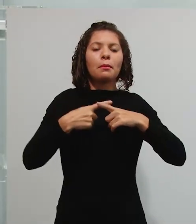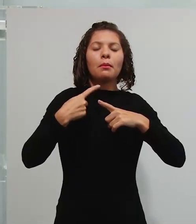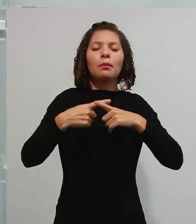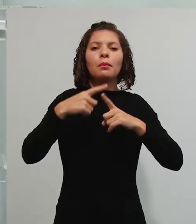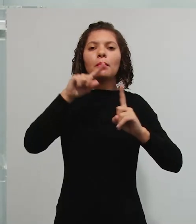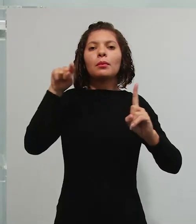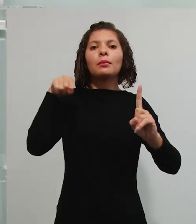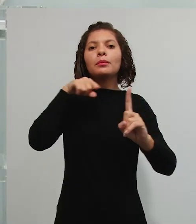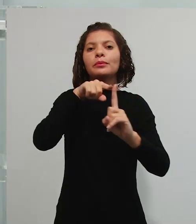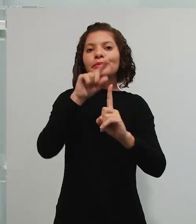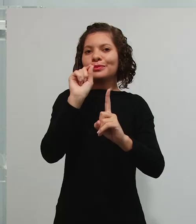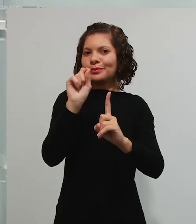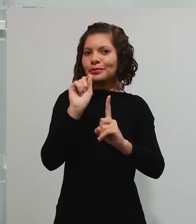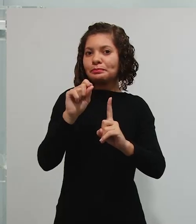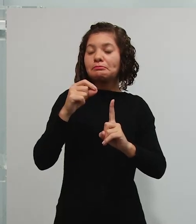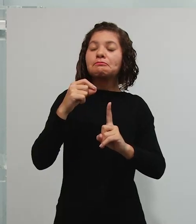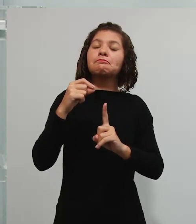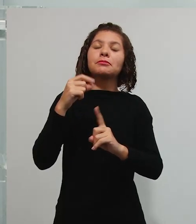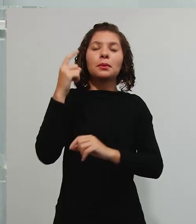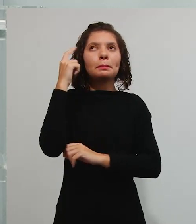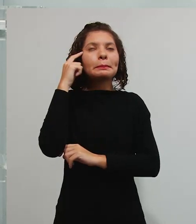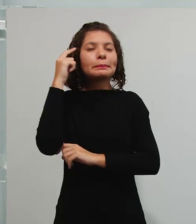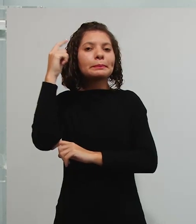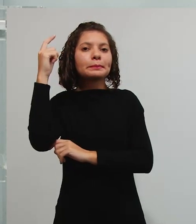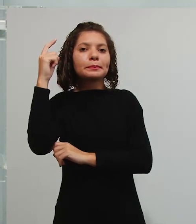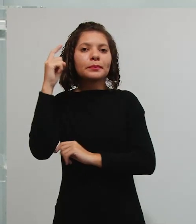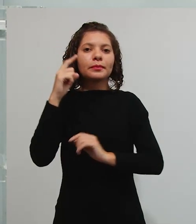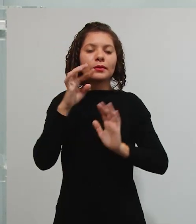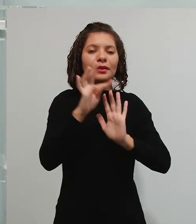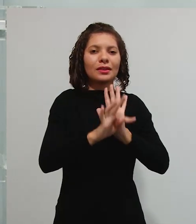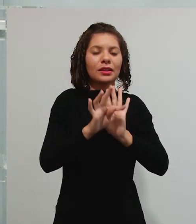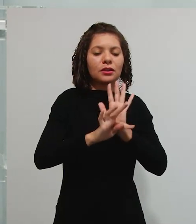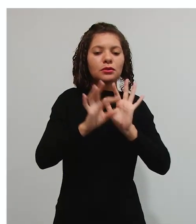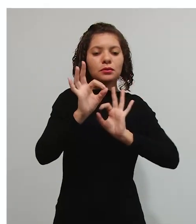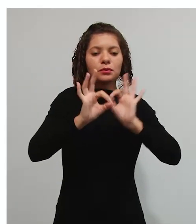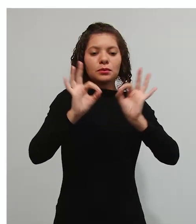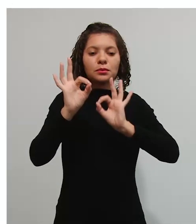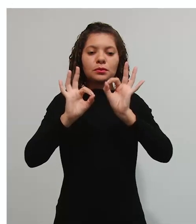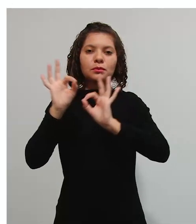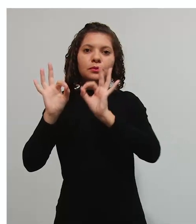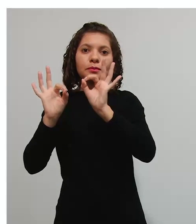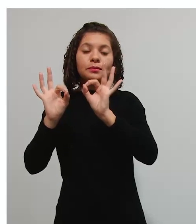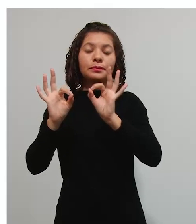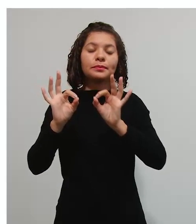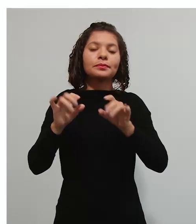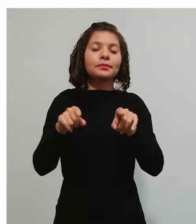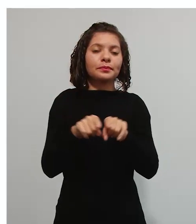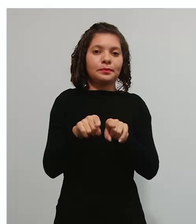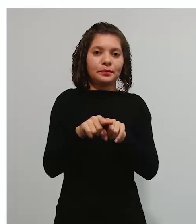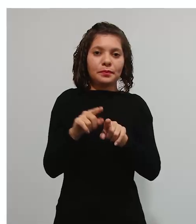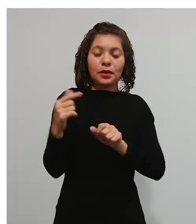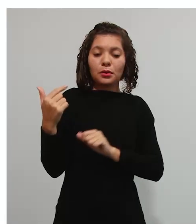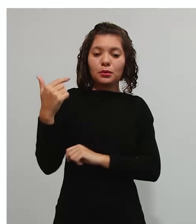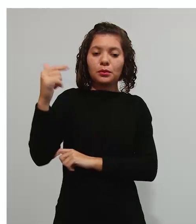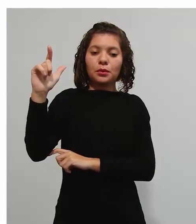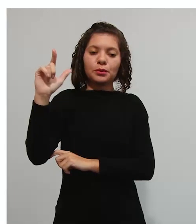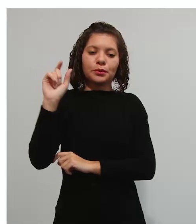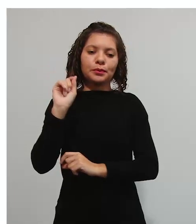que objetivo, e aí eu vou organizando o texto de modo que ele cumpra com aquele objetivo pré-estabelecido.